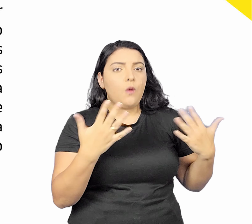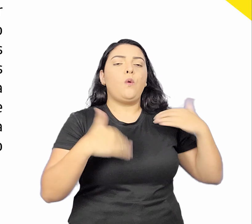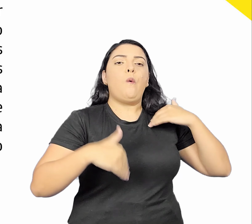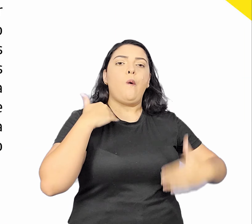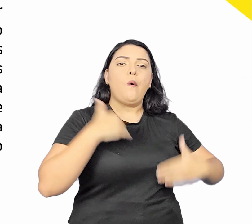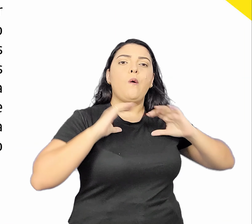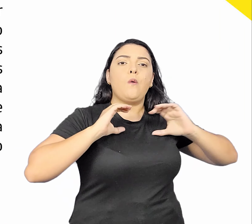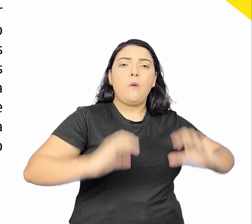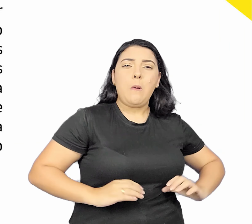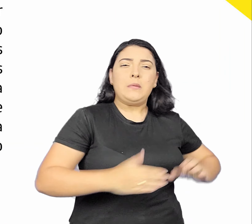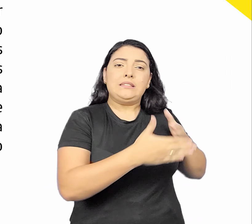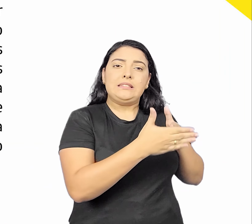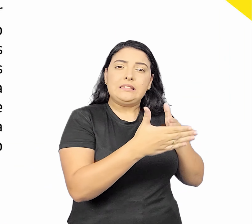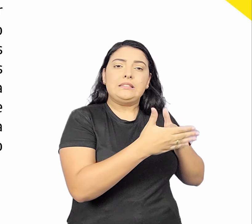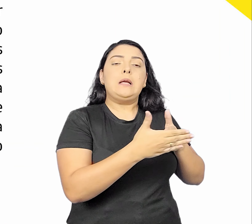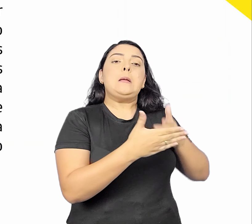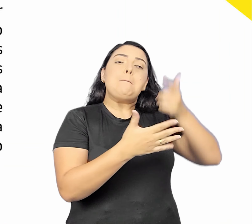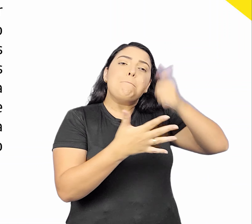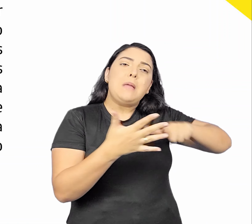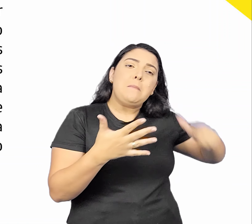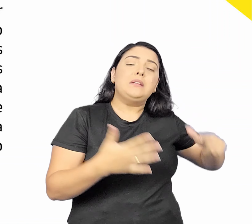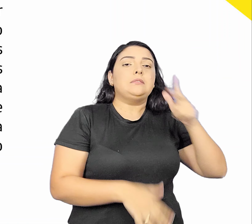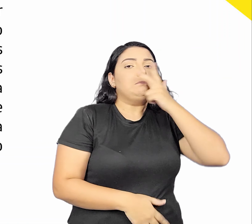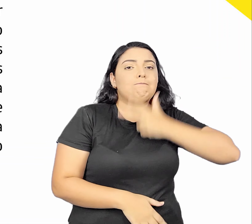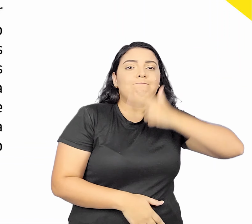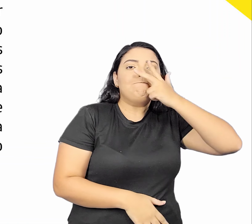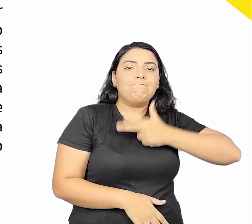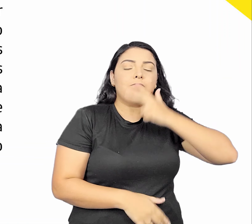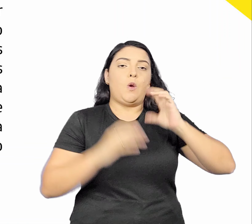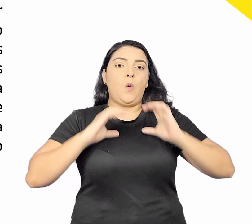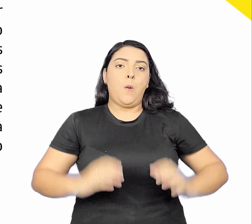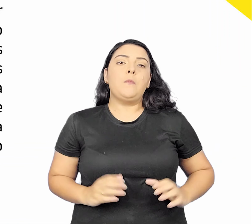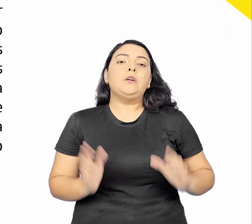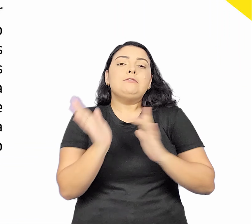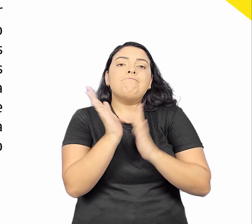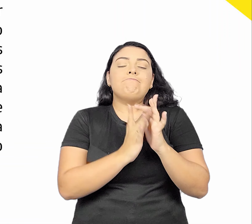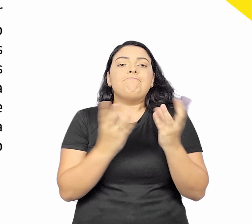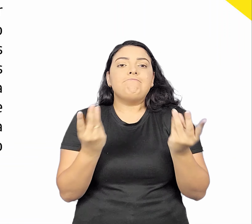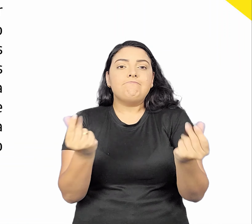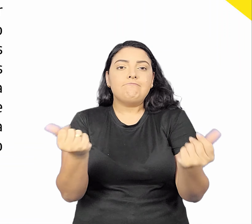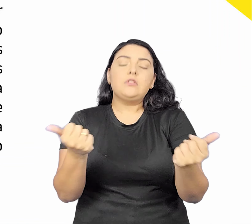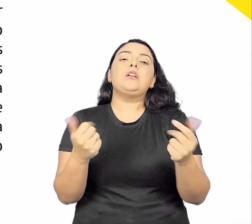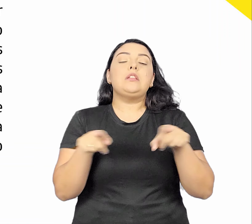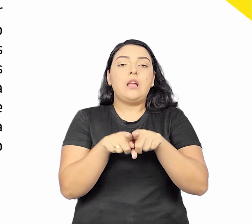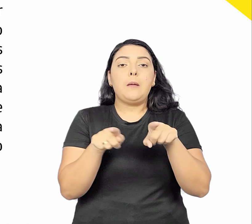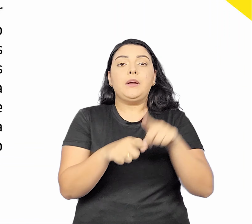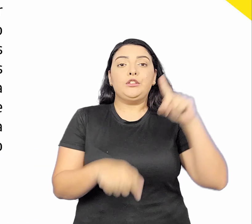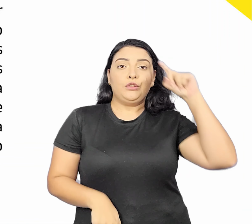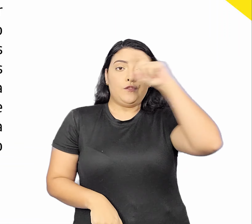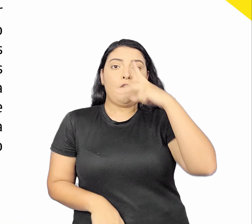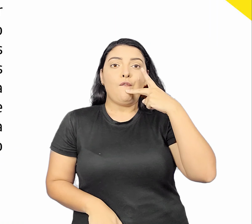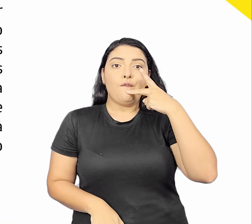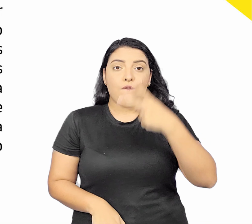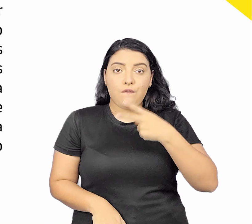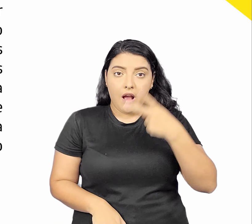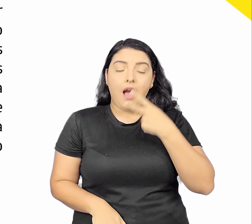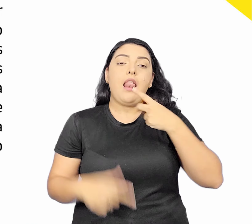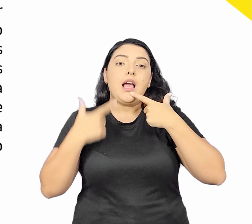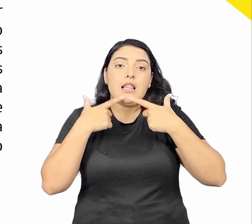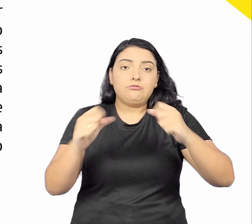comportamentos restritivos e repetitivos Comportamentos sensoriais incomuns Dificuldade de fala e